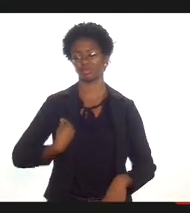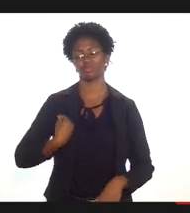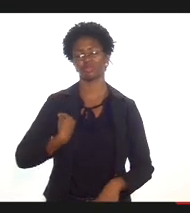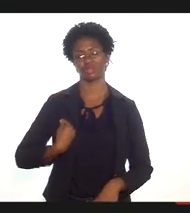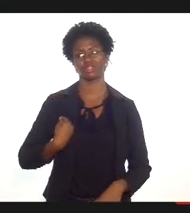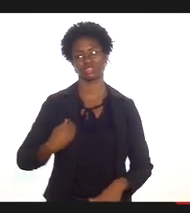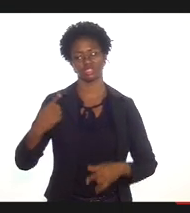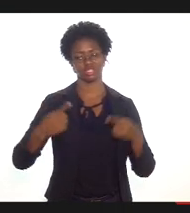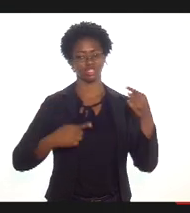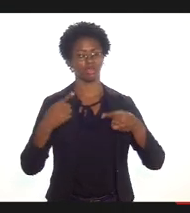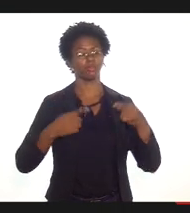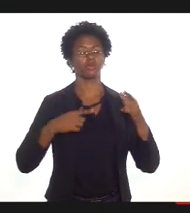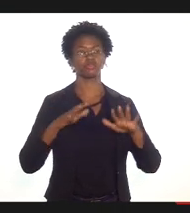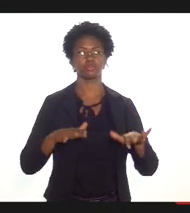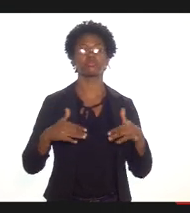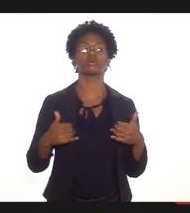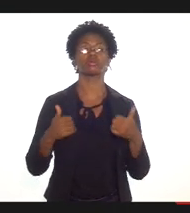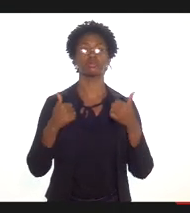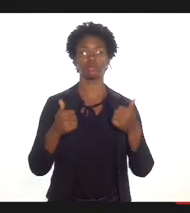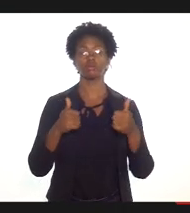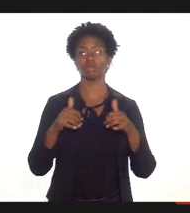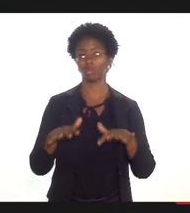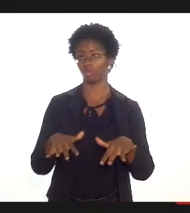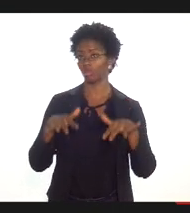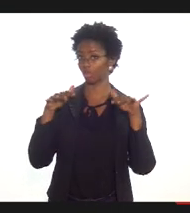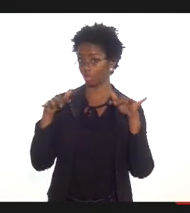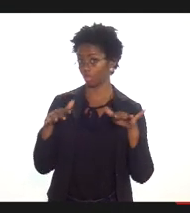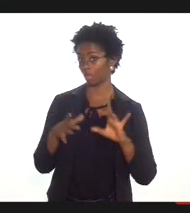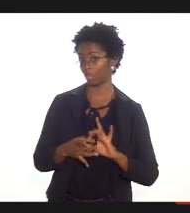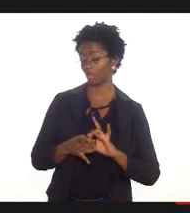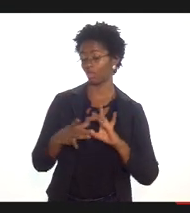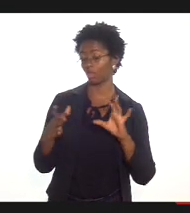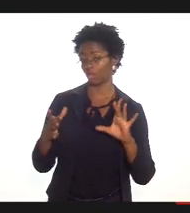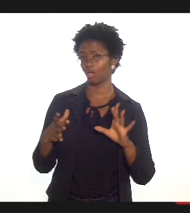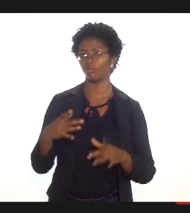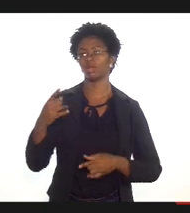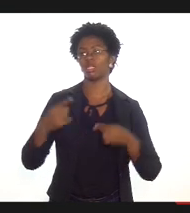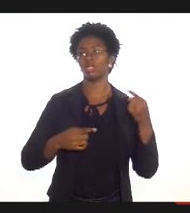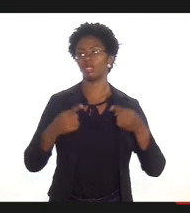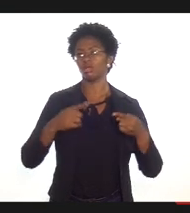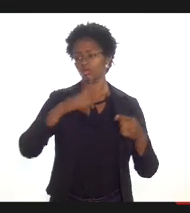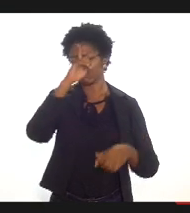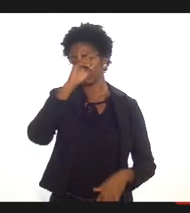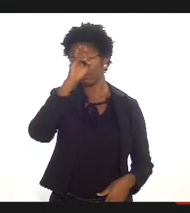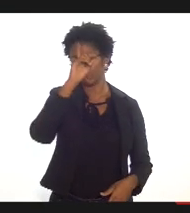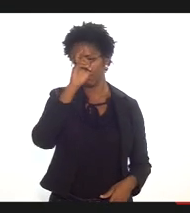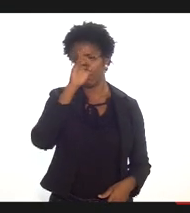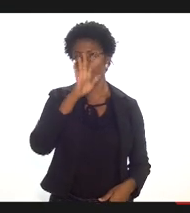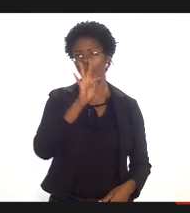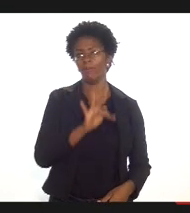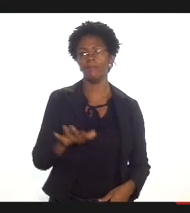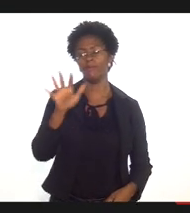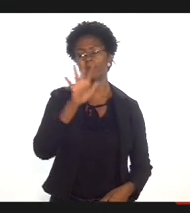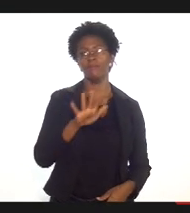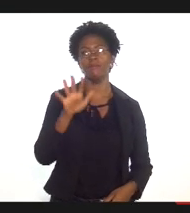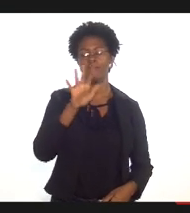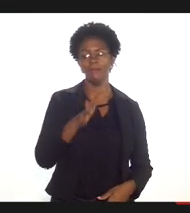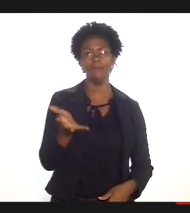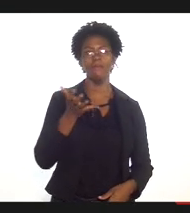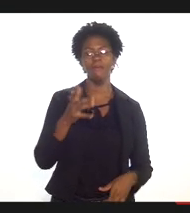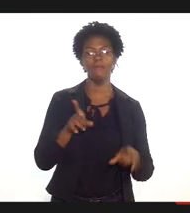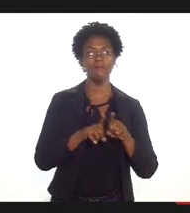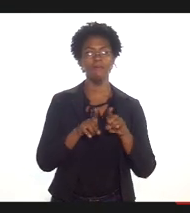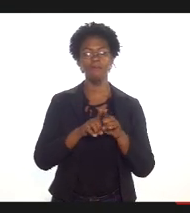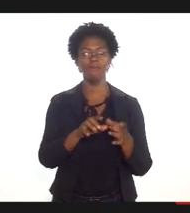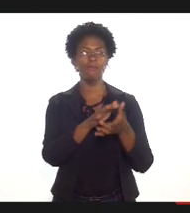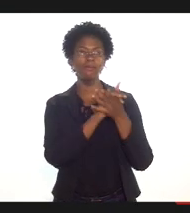esse debate, essa nossa audiência pública para discutir os hospitais federais. Queria